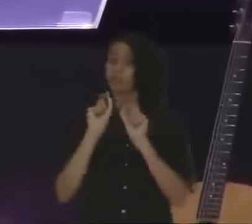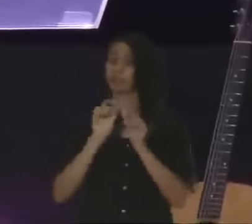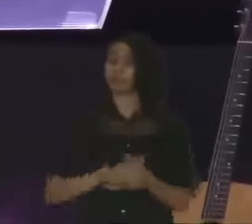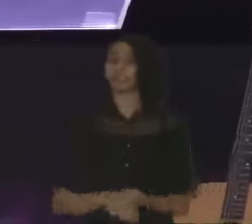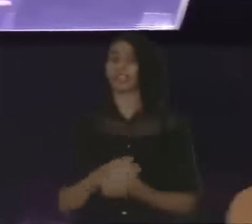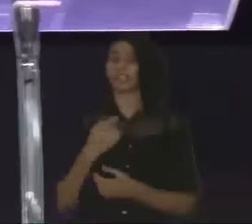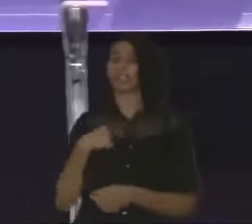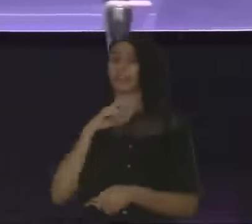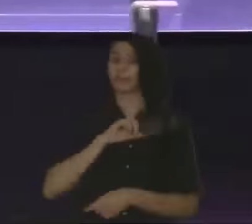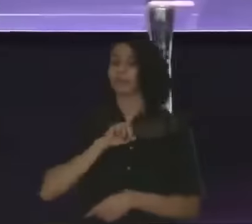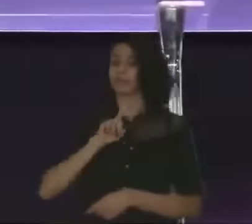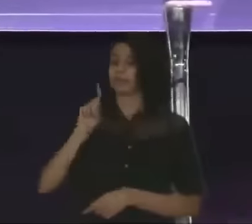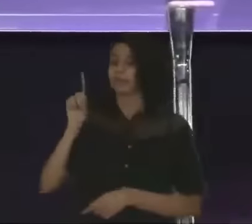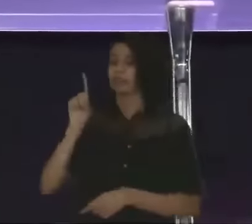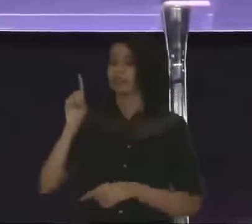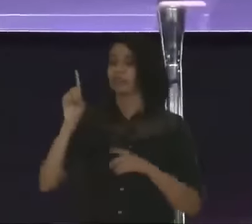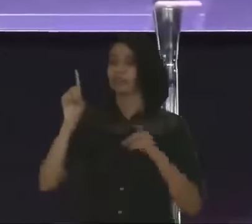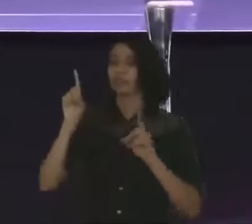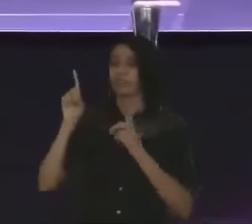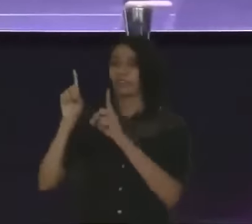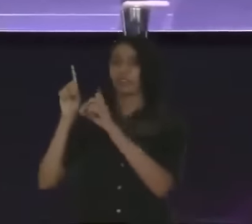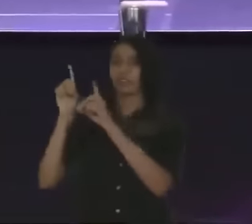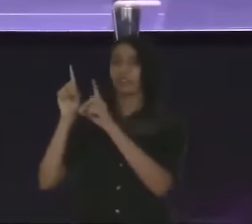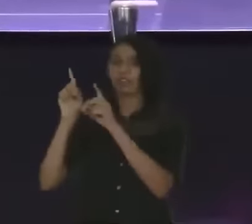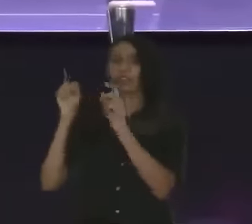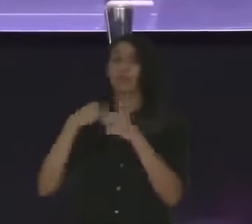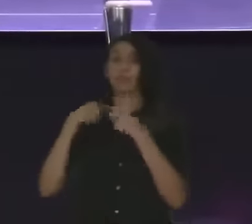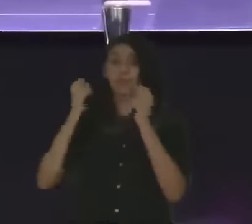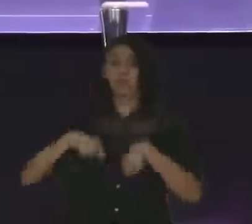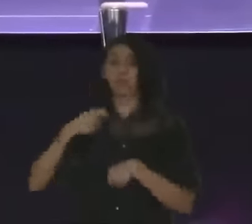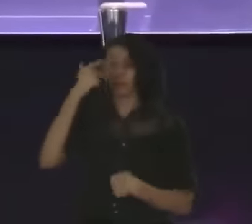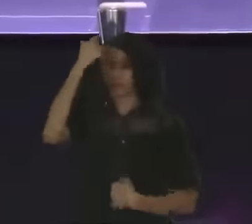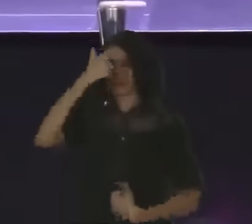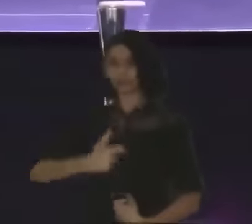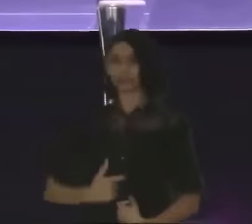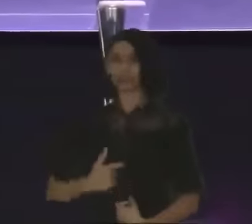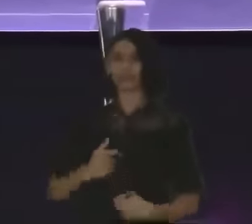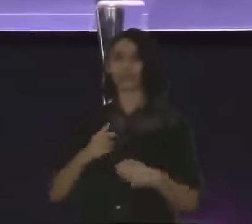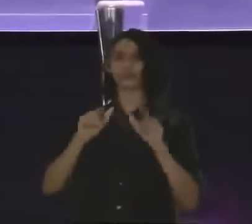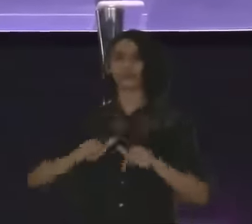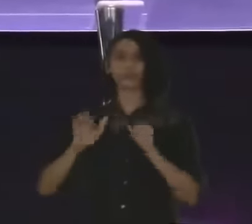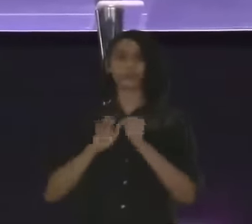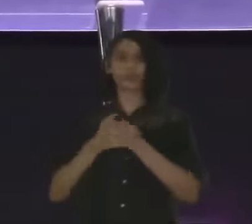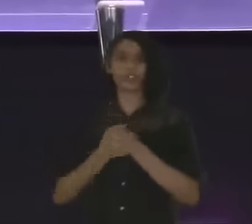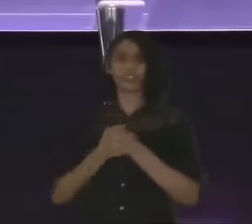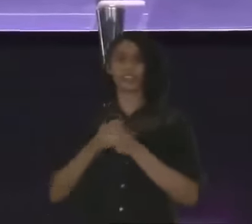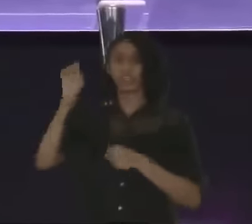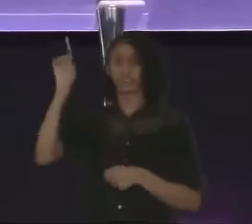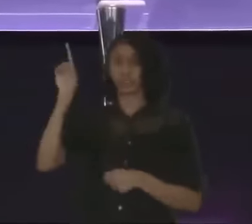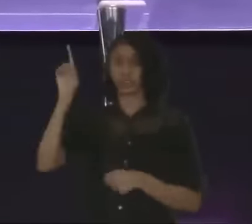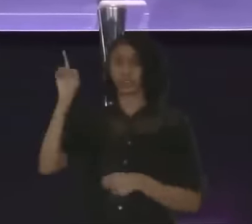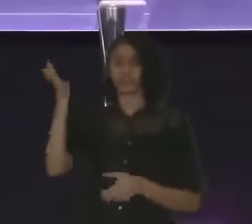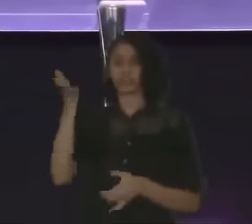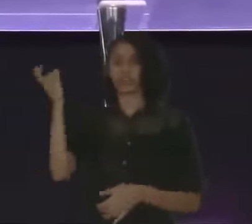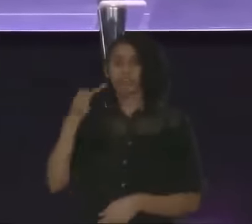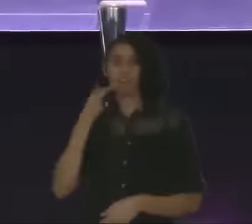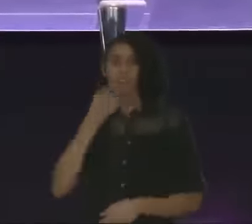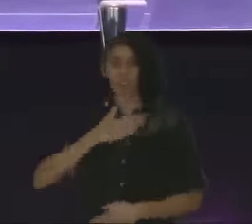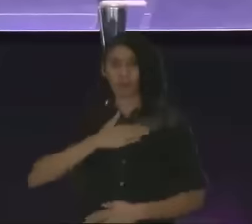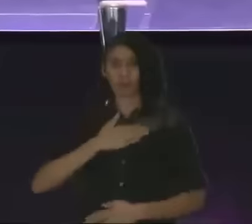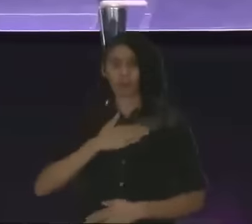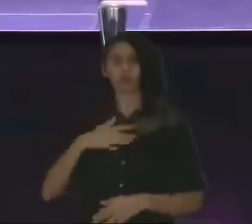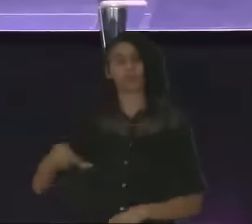de ir ao Lugar Secreto ser um lugar secreto então quando Deus decidir falar comigo eu vou ouvir no tempo na hora